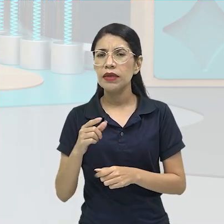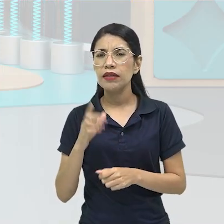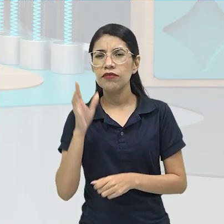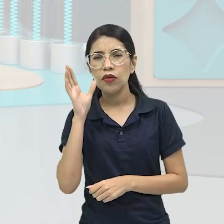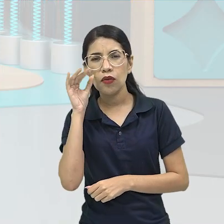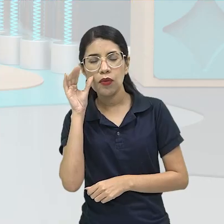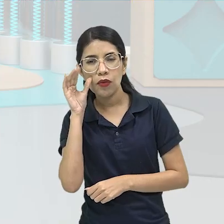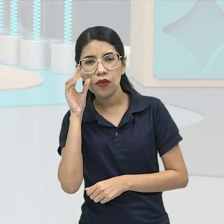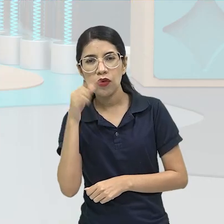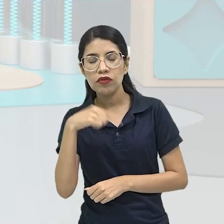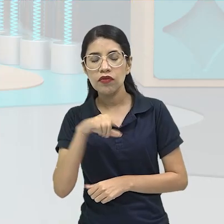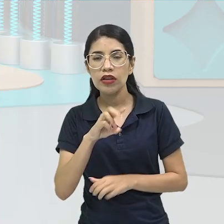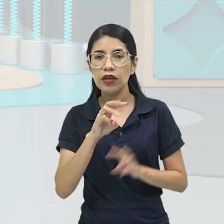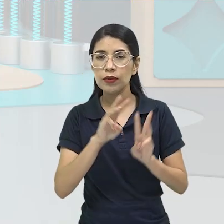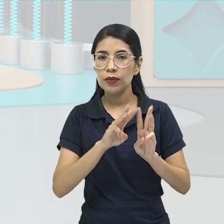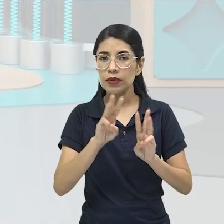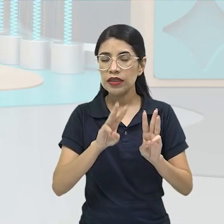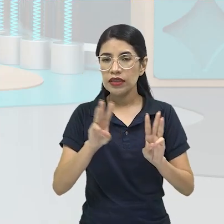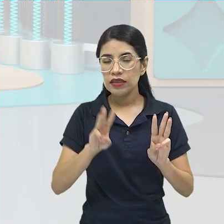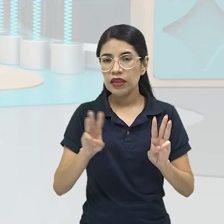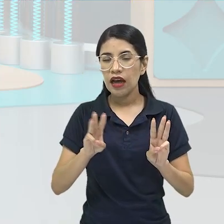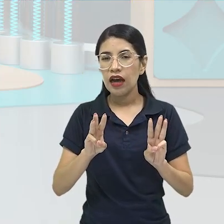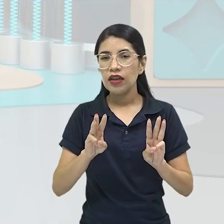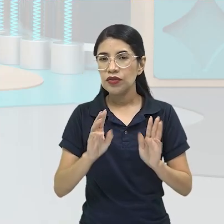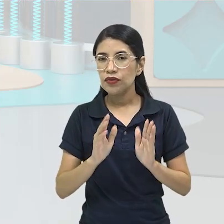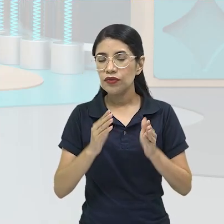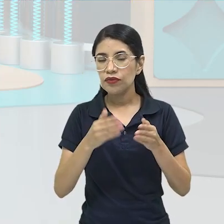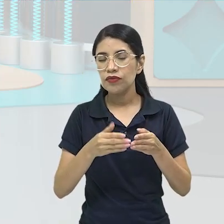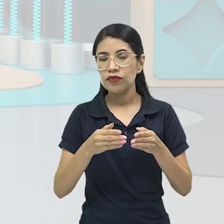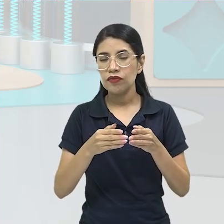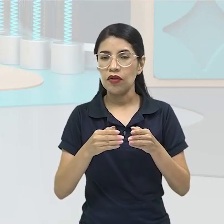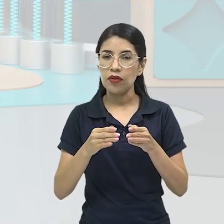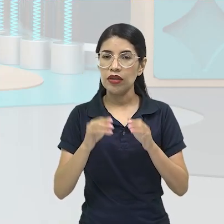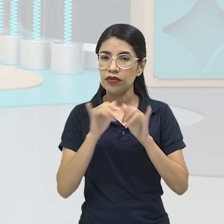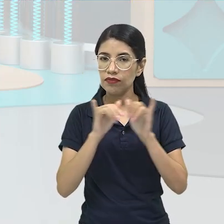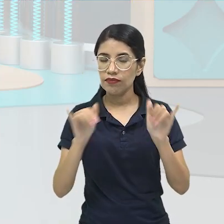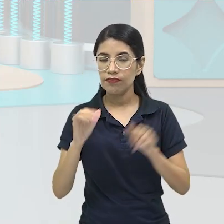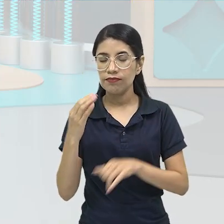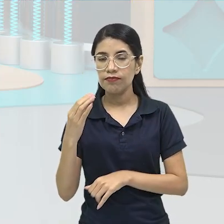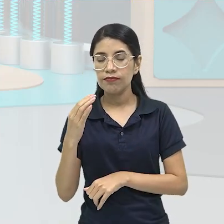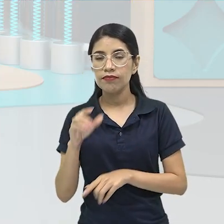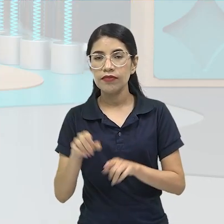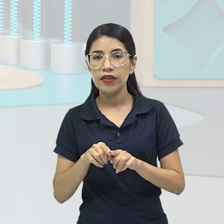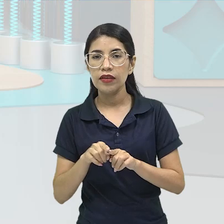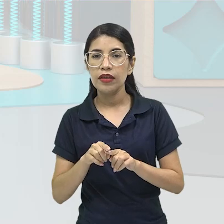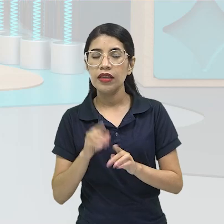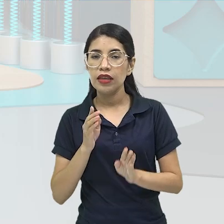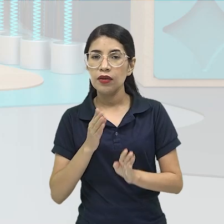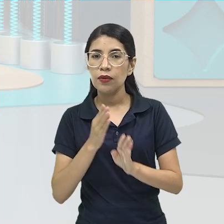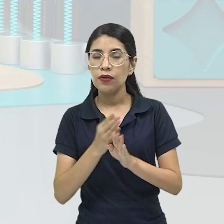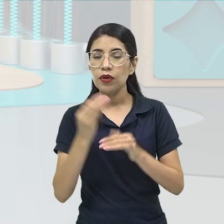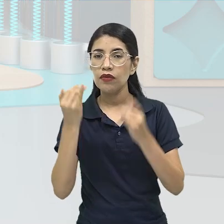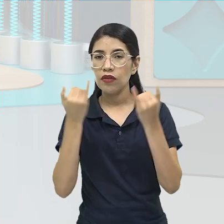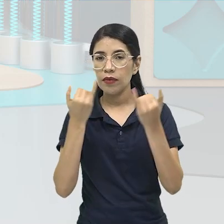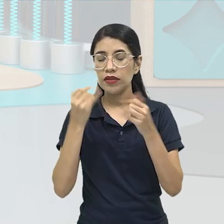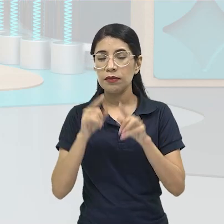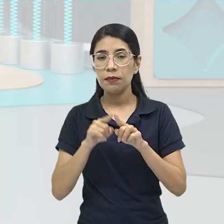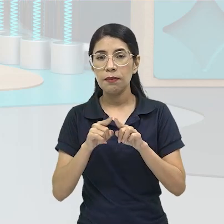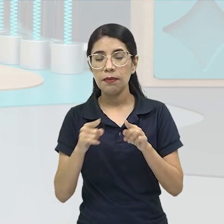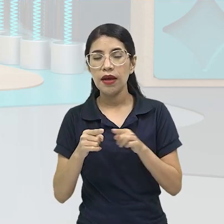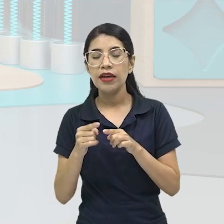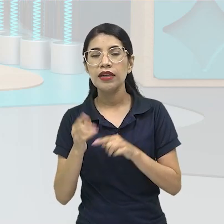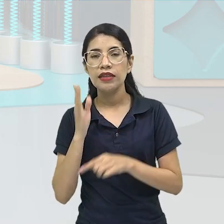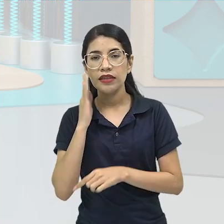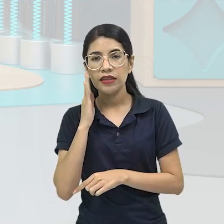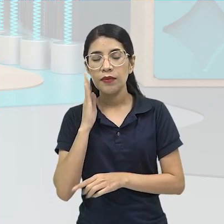em um site específico, focado para divulgação científica, né? Mas a gente já sabe que a maior parte vai